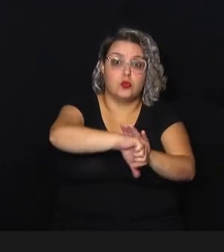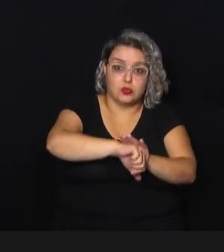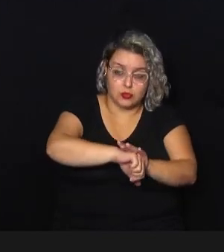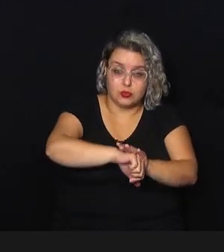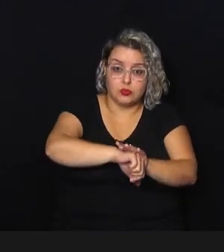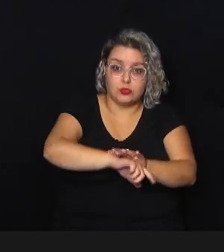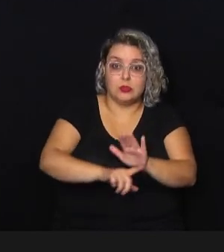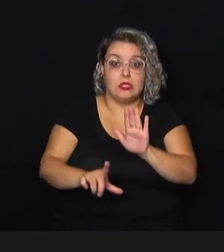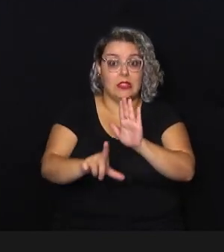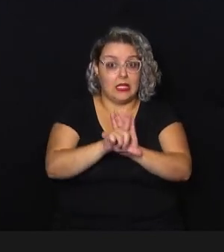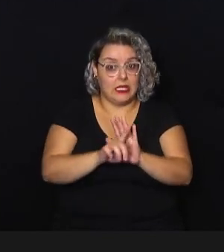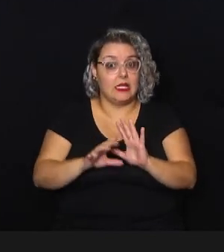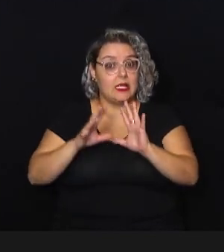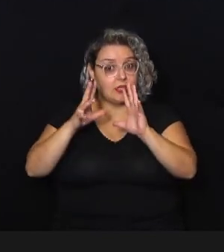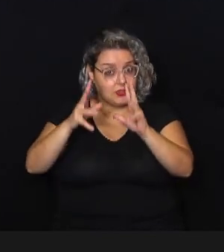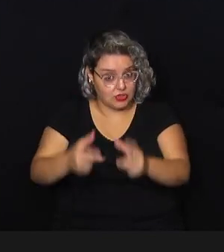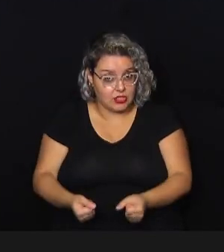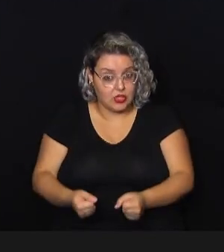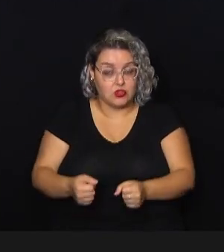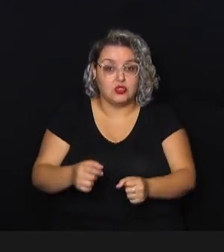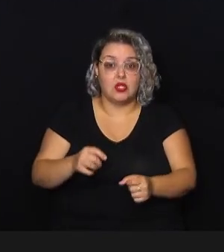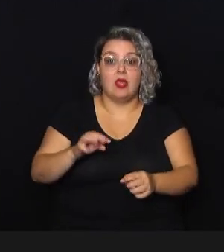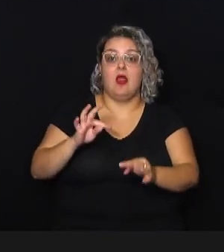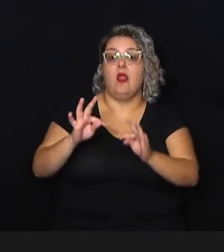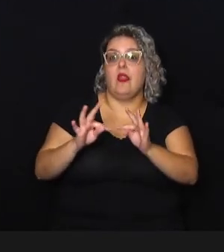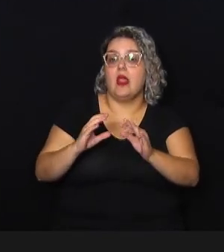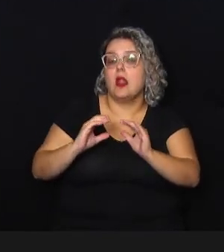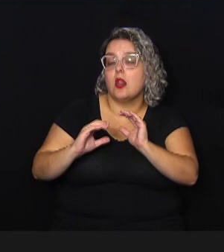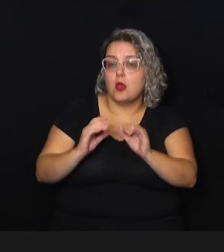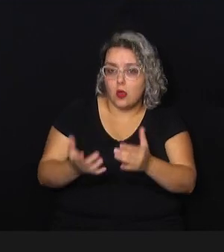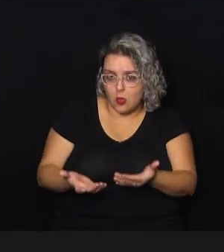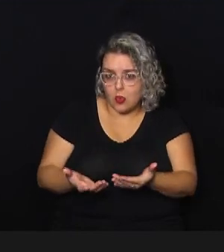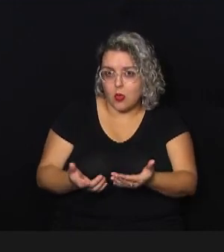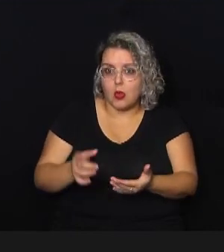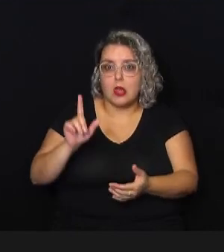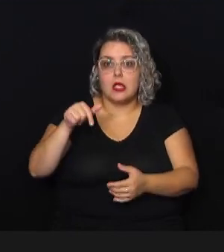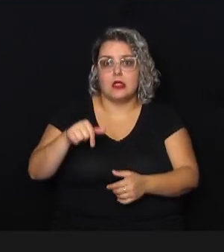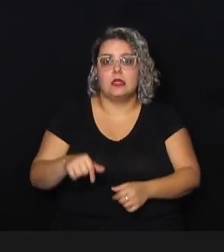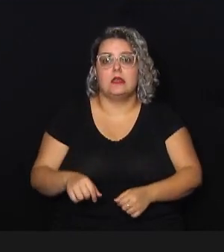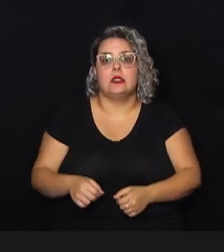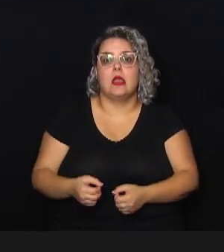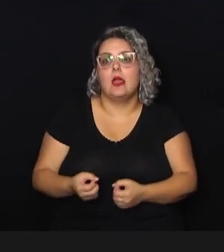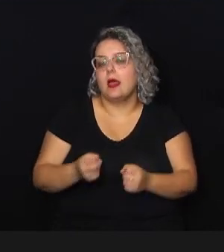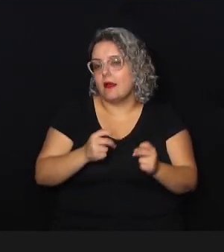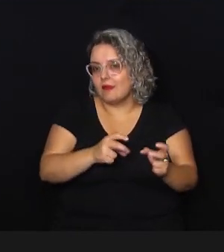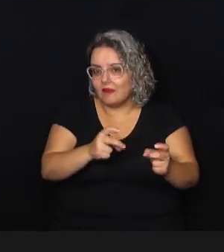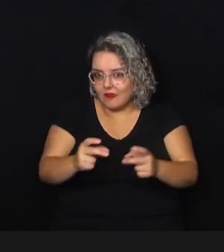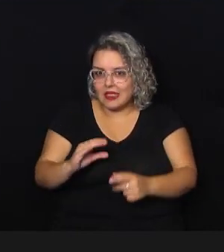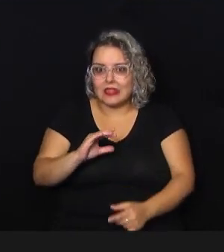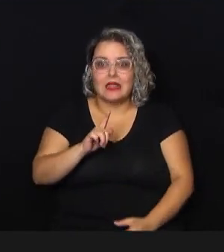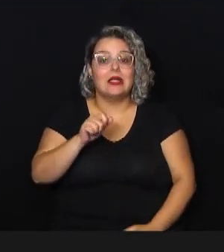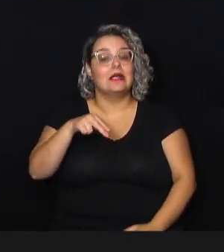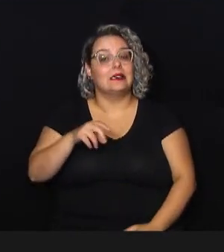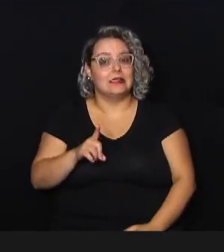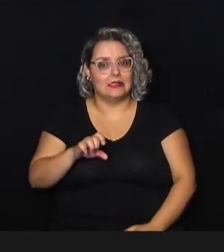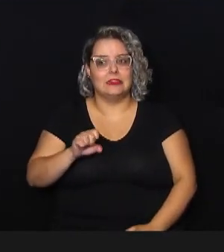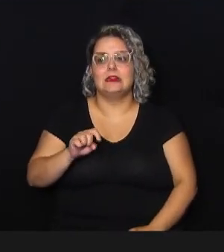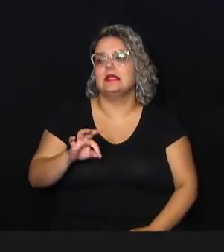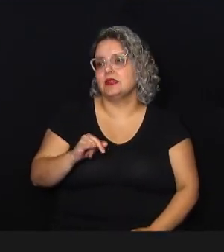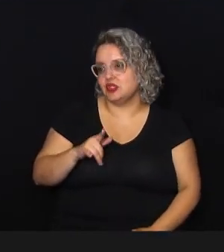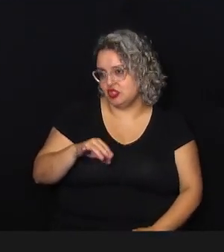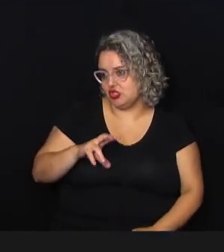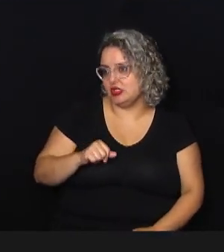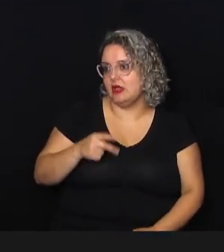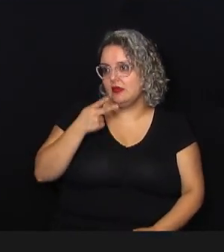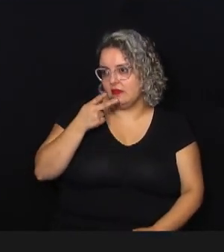na Lei Geral de Telecomunicações, que é a transmissão clandestina, né, no caso a gente está falando de TV